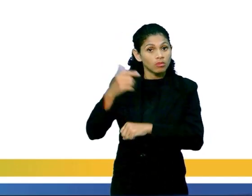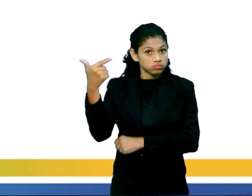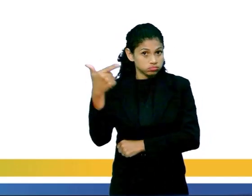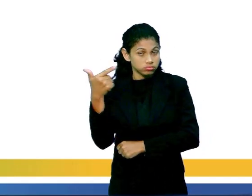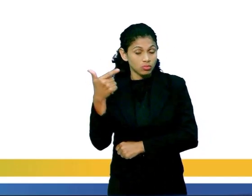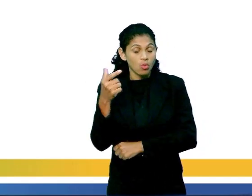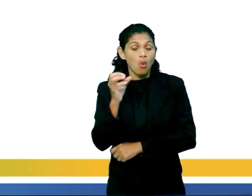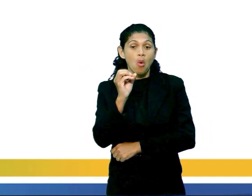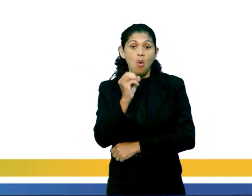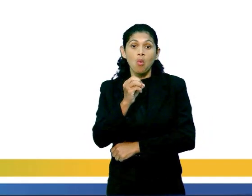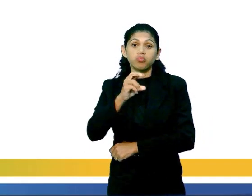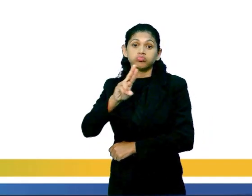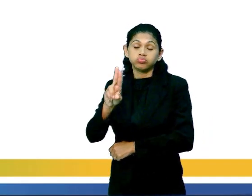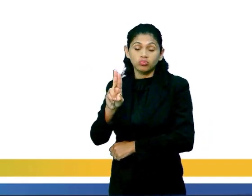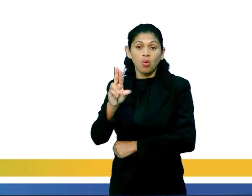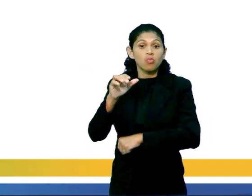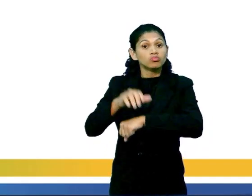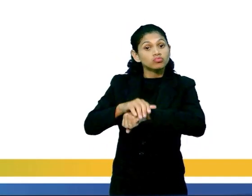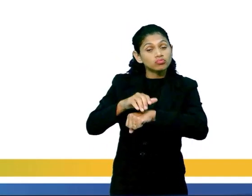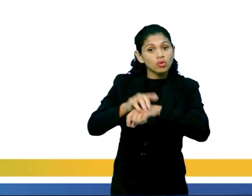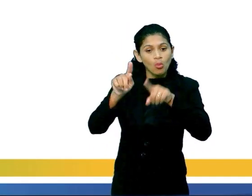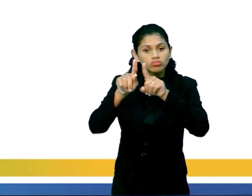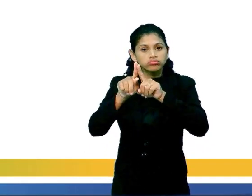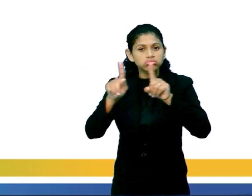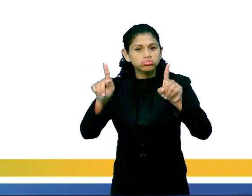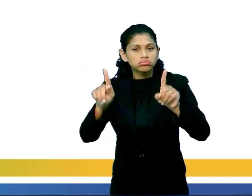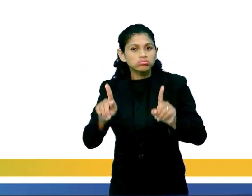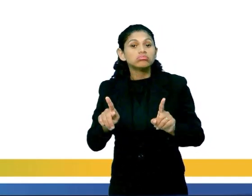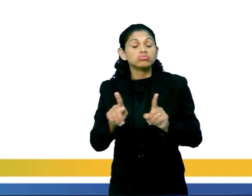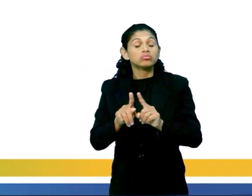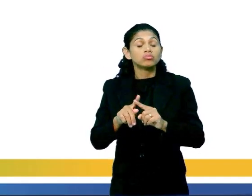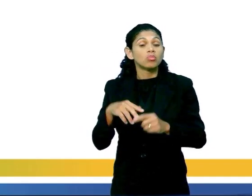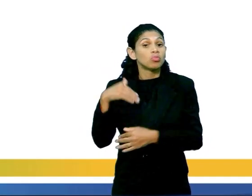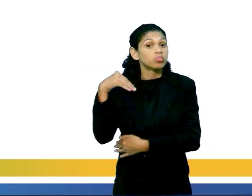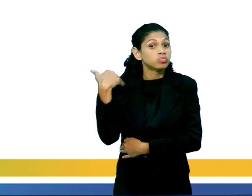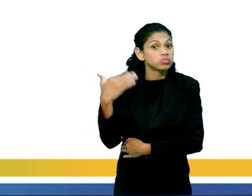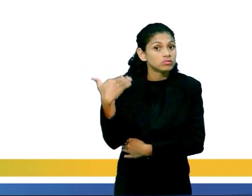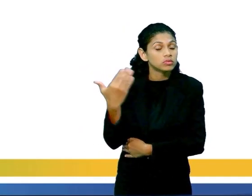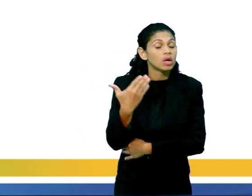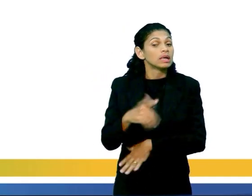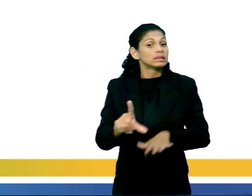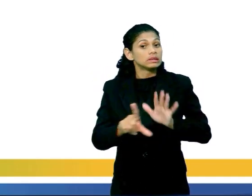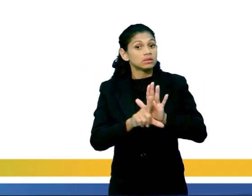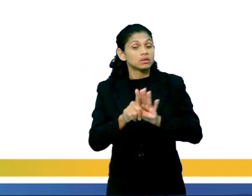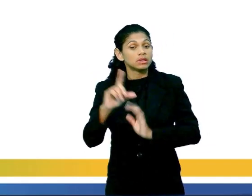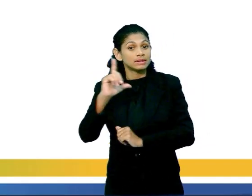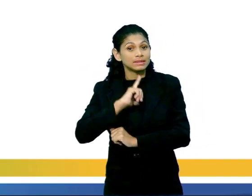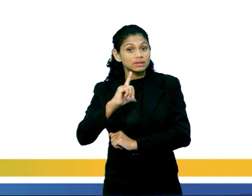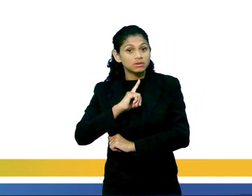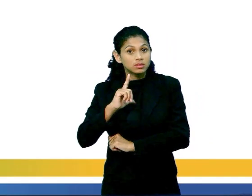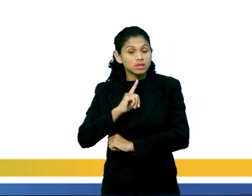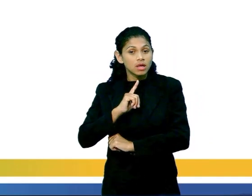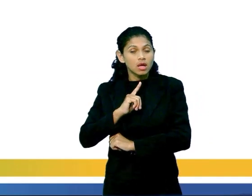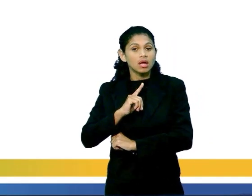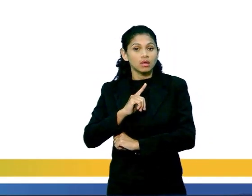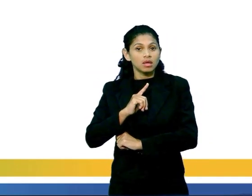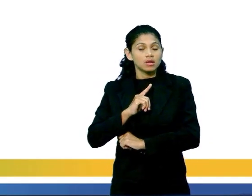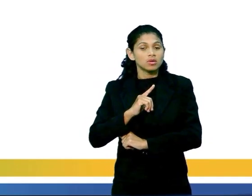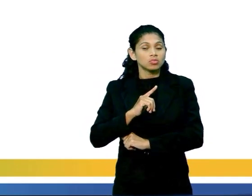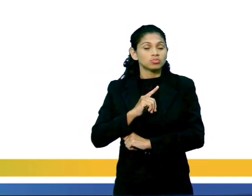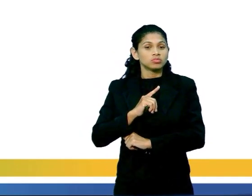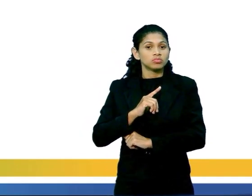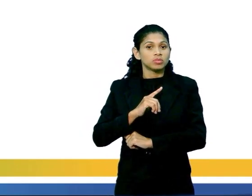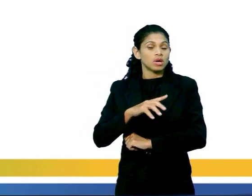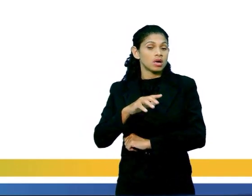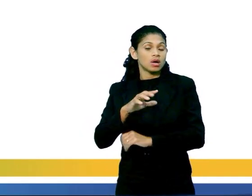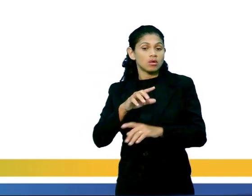função quadrática, quando em sua lei de formação ela possui um polinômio de grau 2, ou seja,